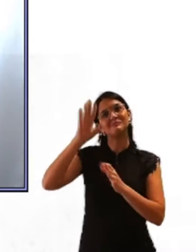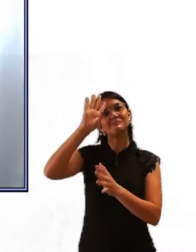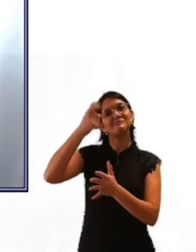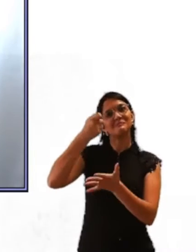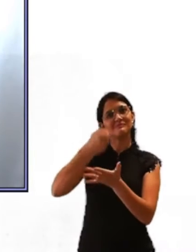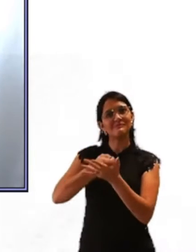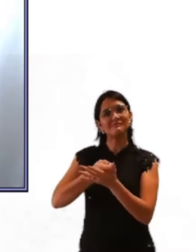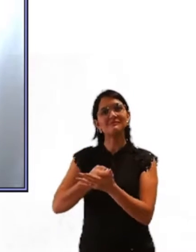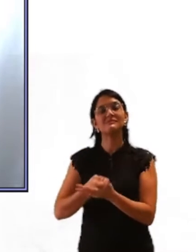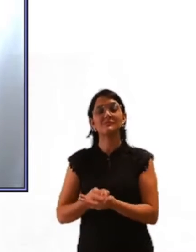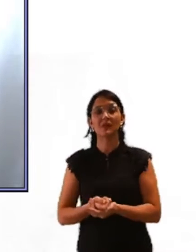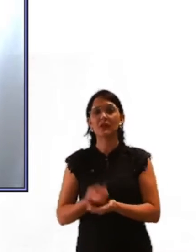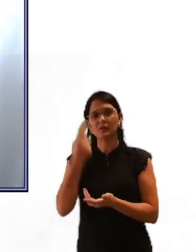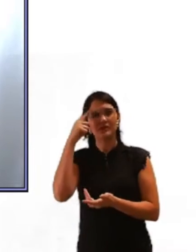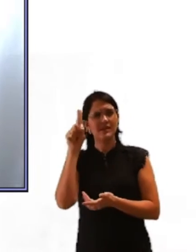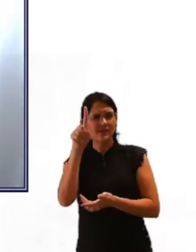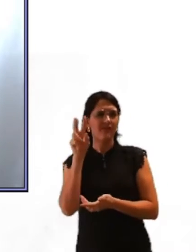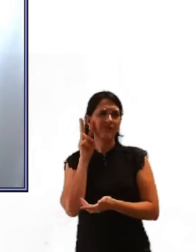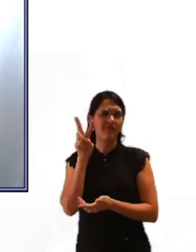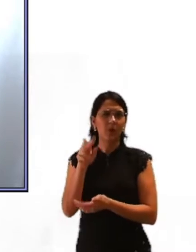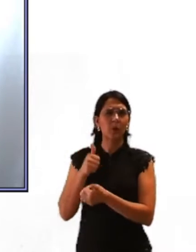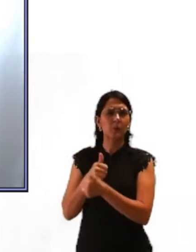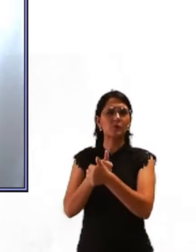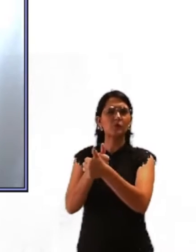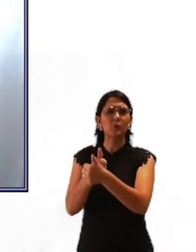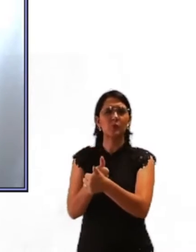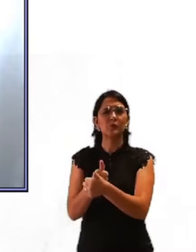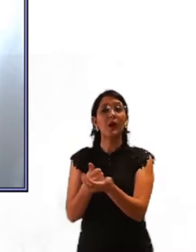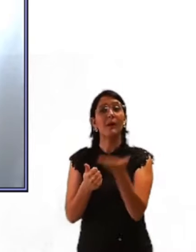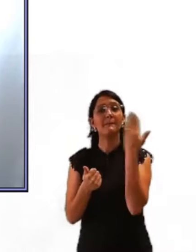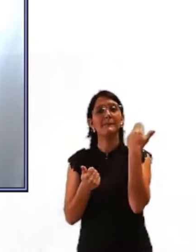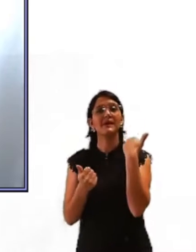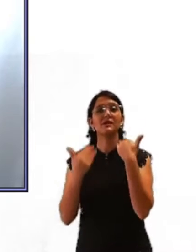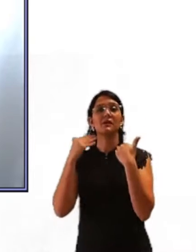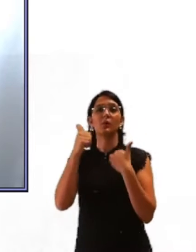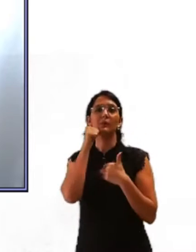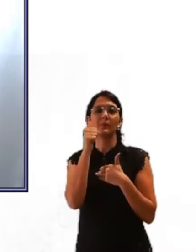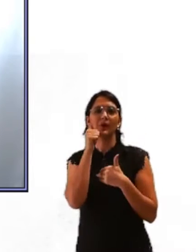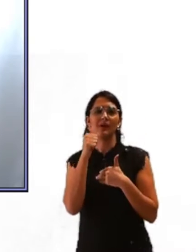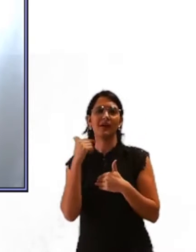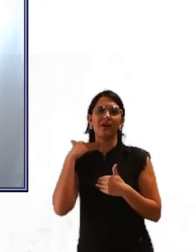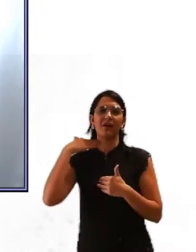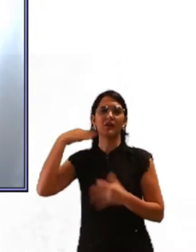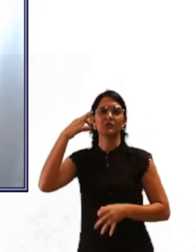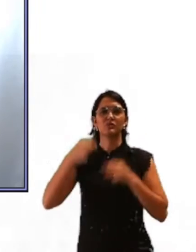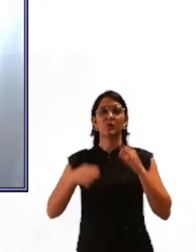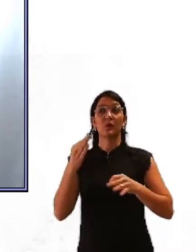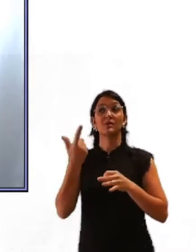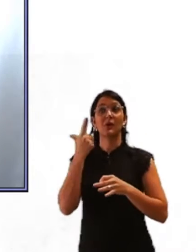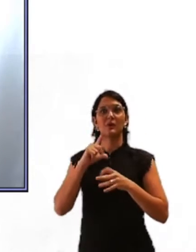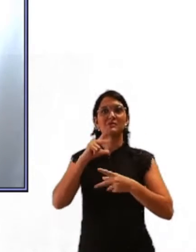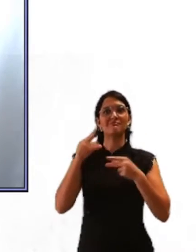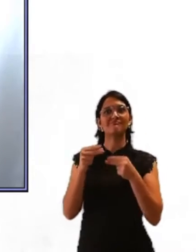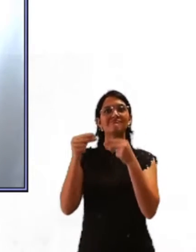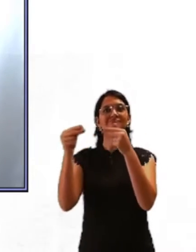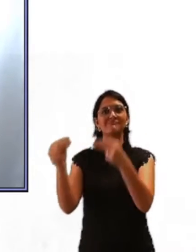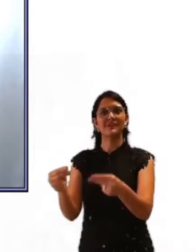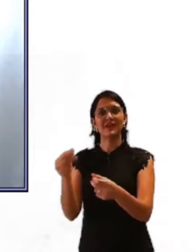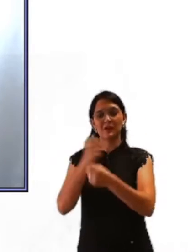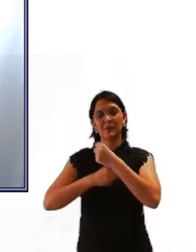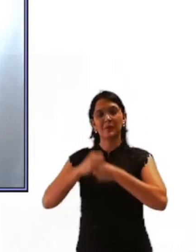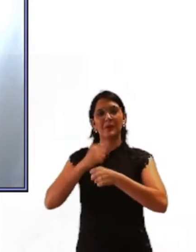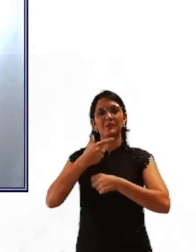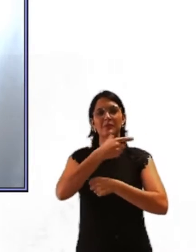a oportunidade de acompanhar, foi uma juíza que ganhou um prêmio, né, em 2019, salvo